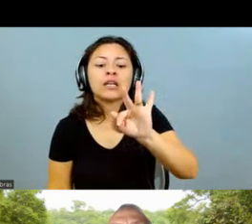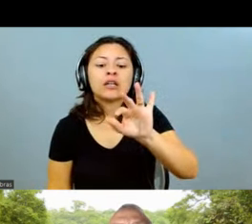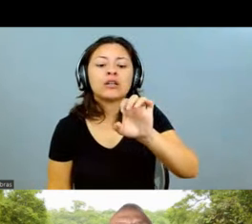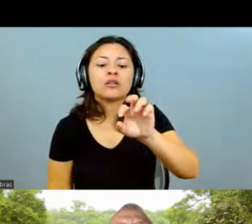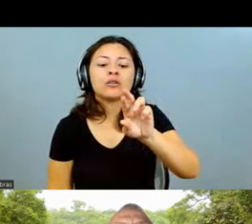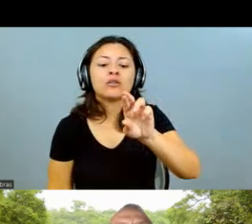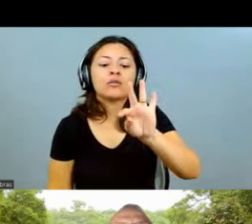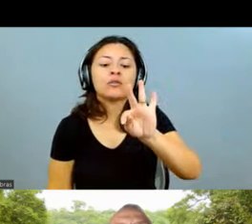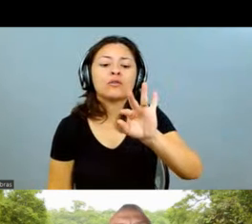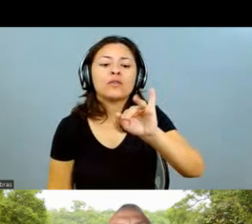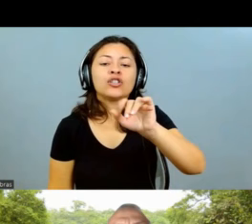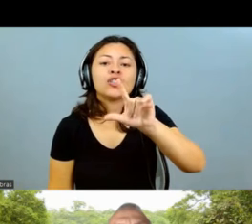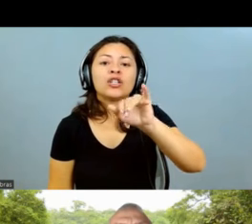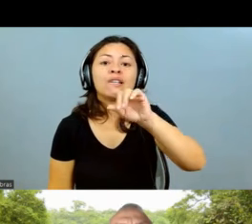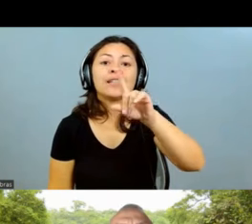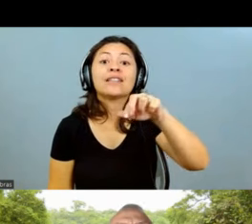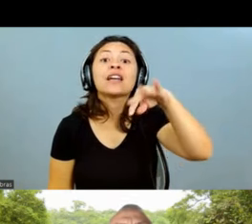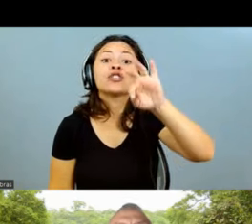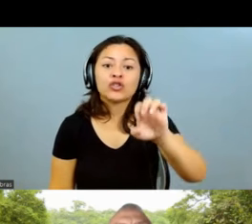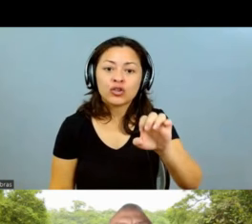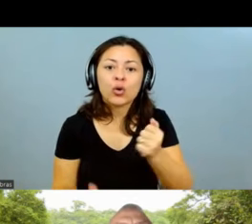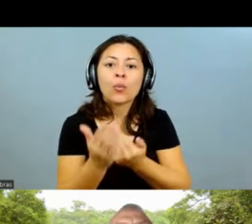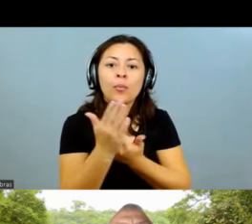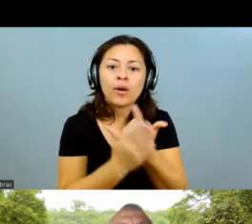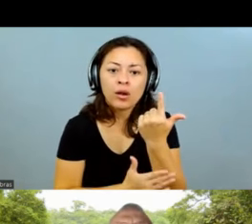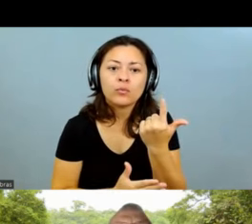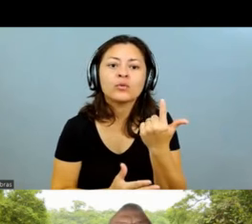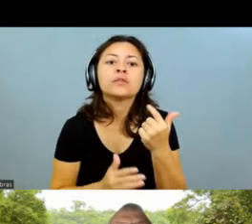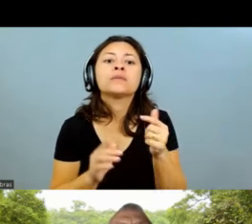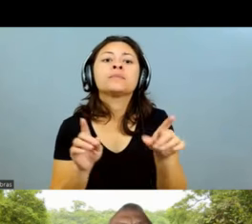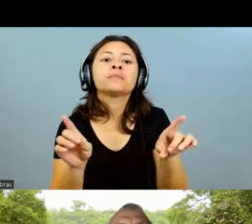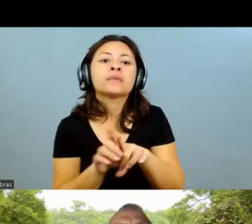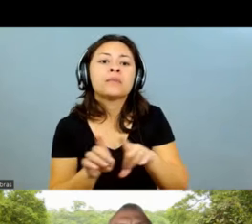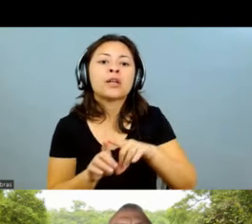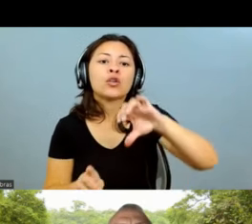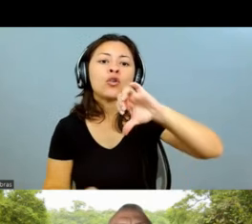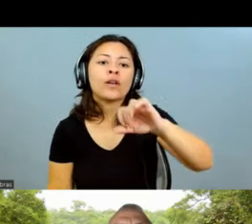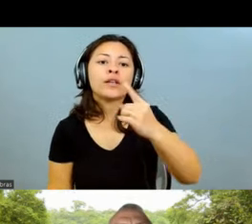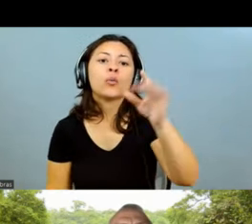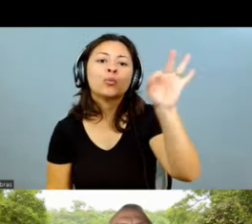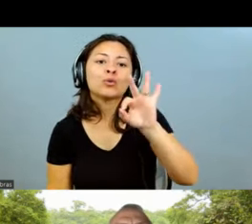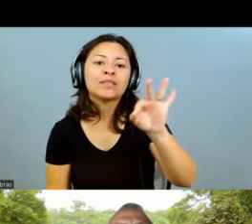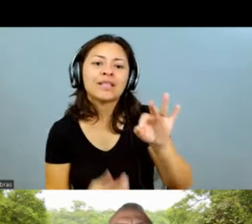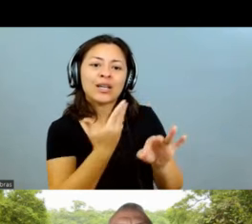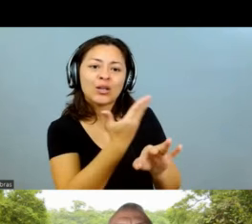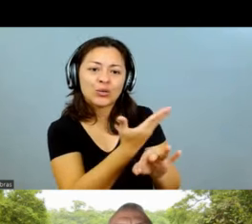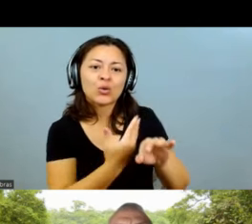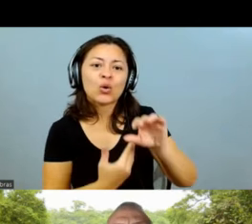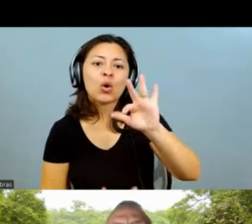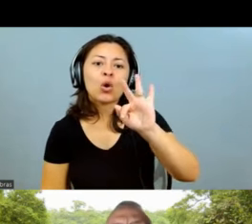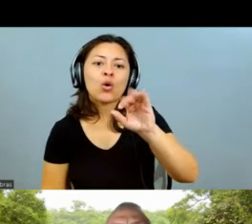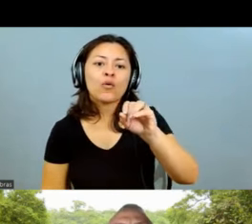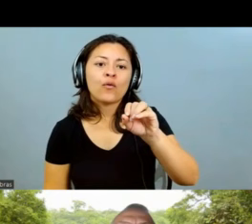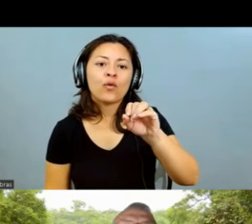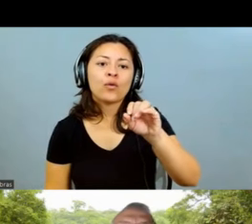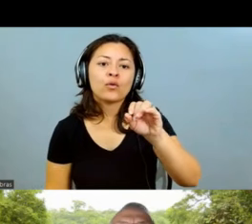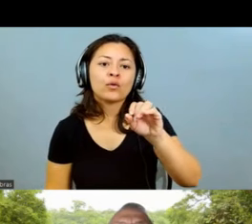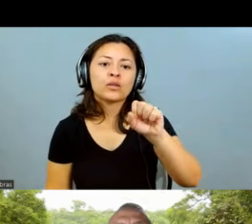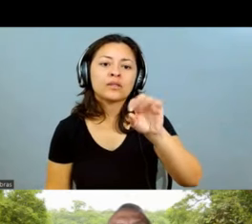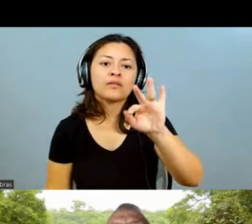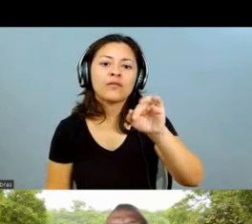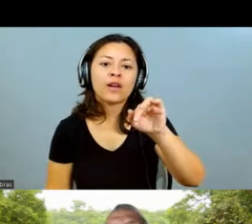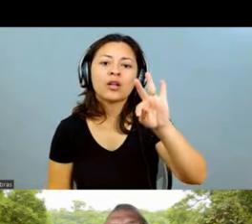75% do cloreto de potássio e 53% eh dos nitrogenados